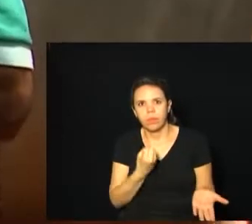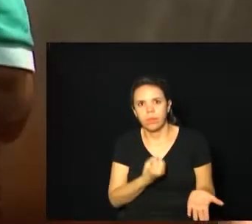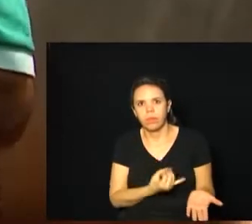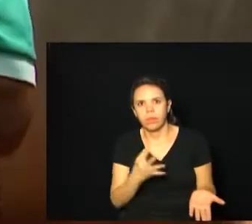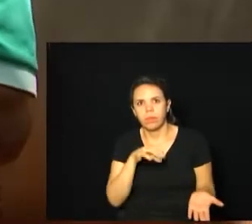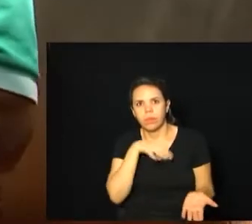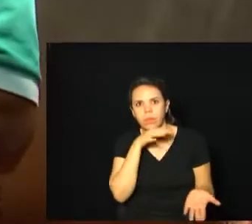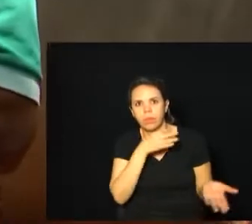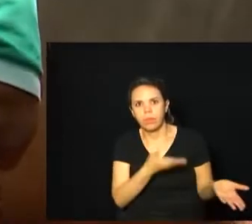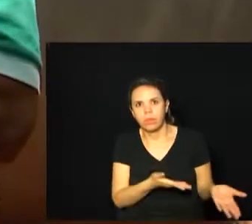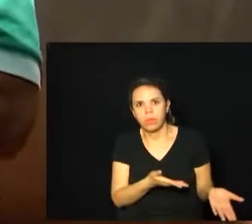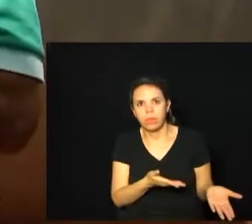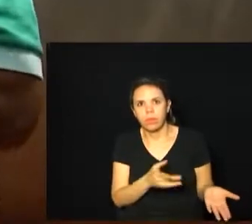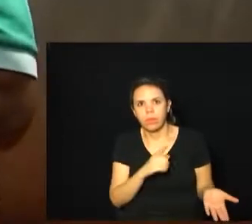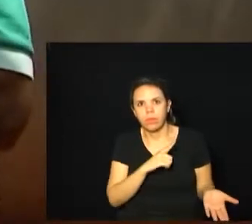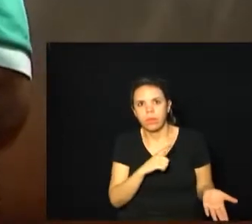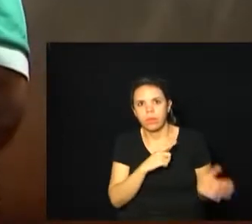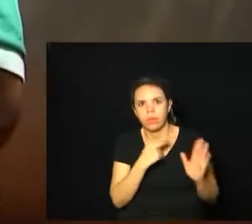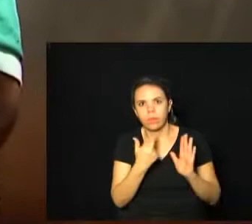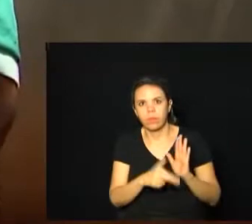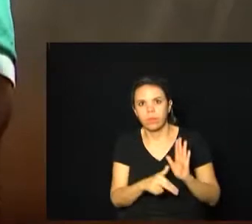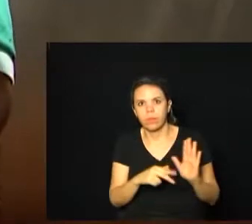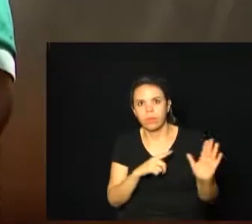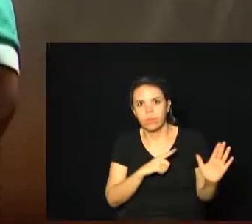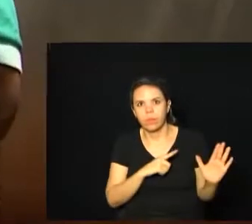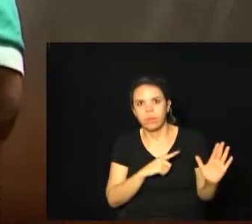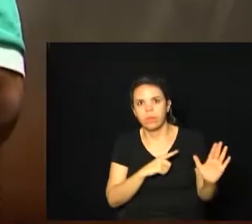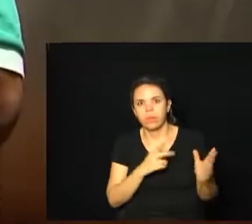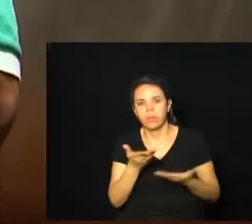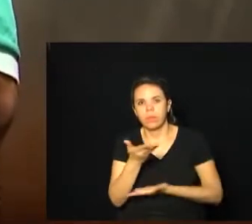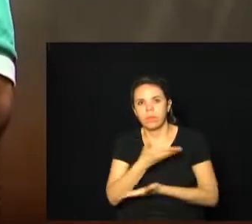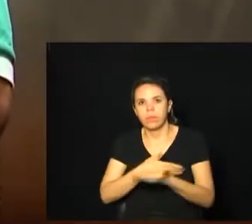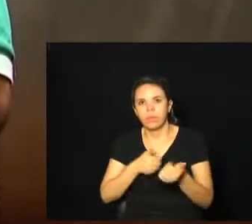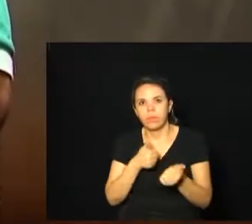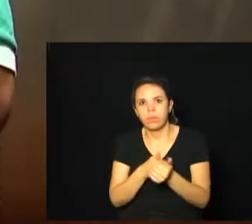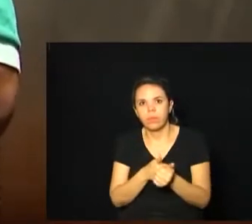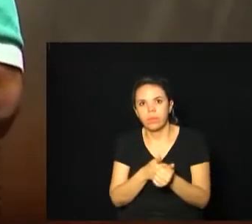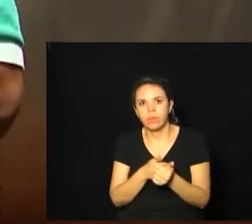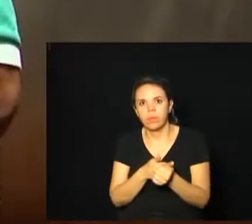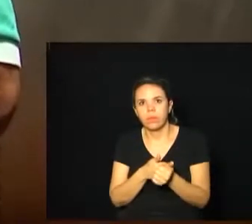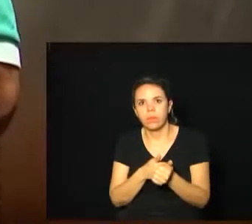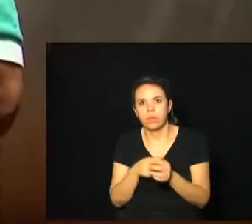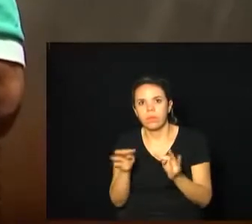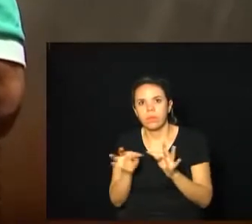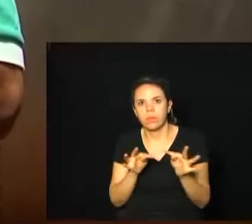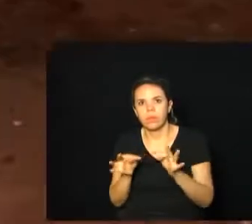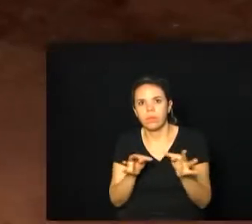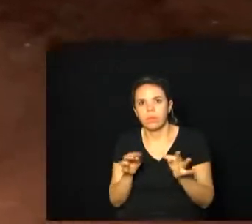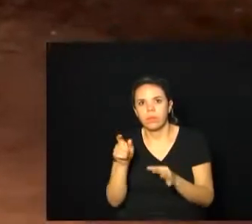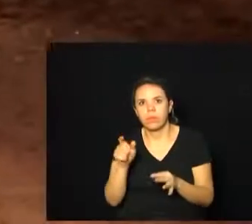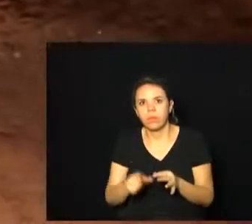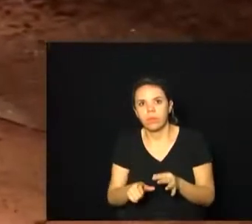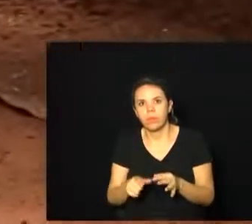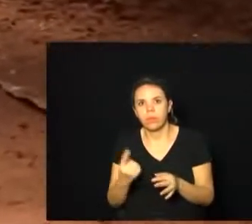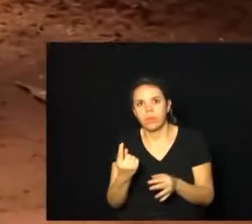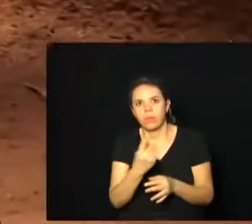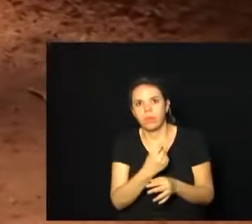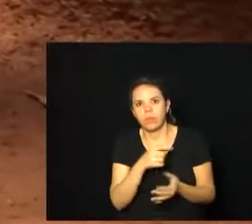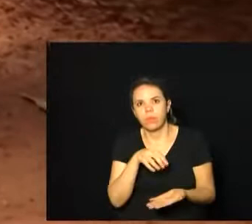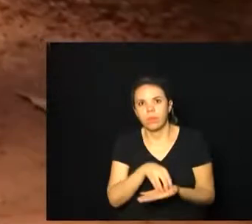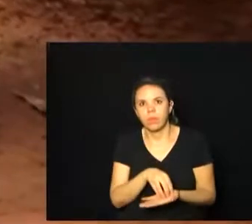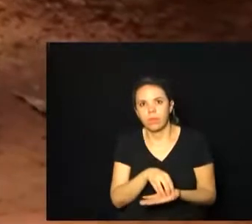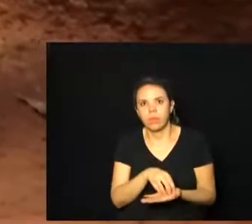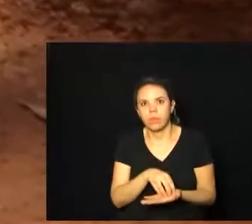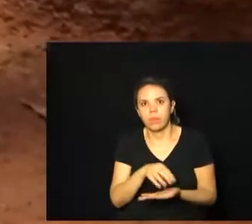desses animais acabam tendo nomes e há uma relação muito próxima, tanto do tratador, né, porque aqui cada recinto ou